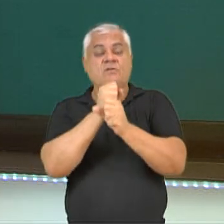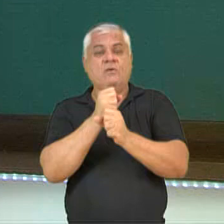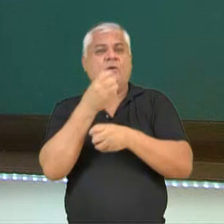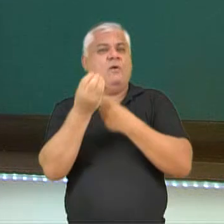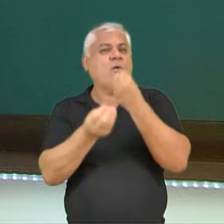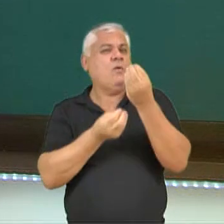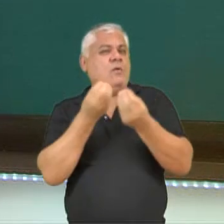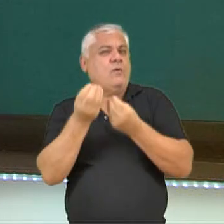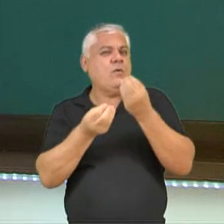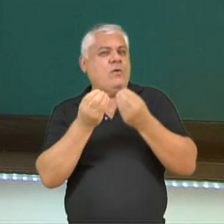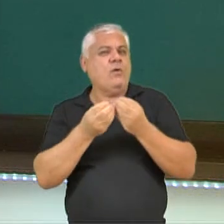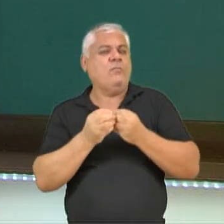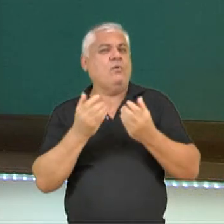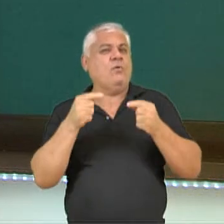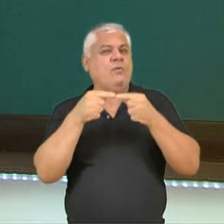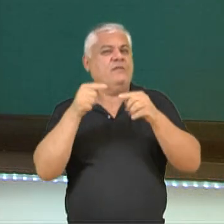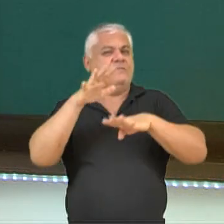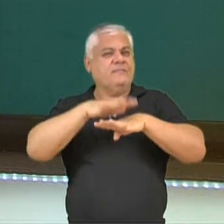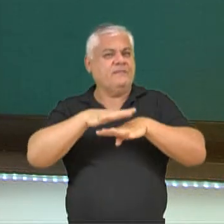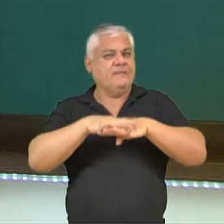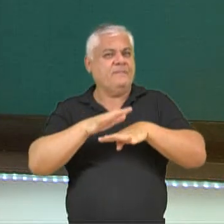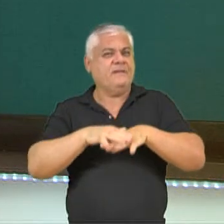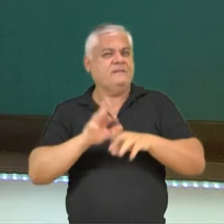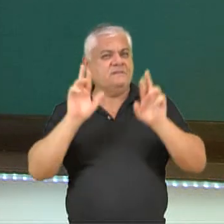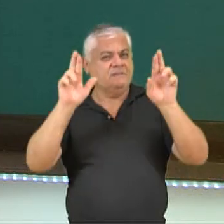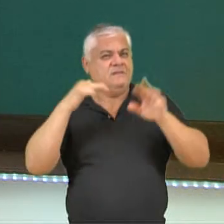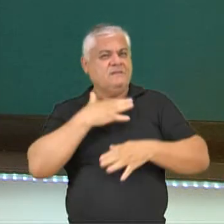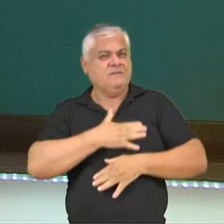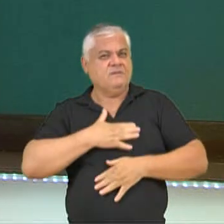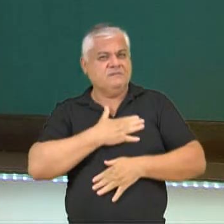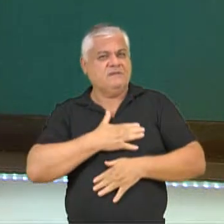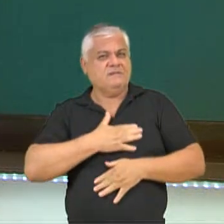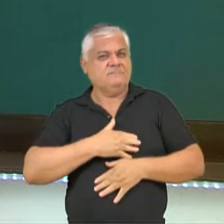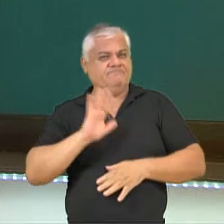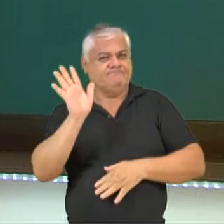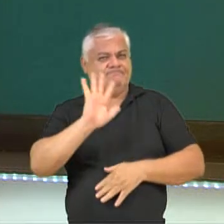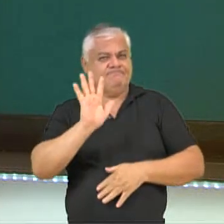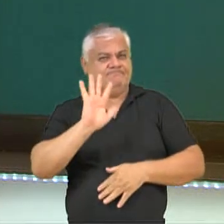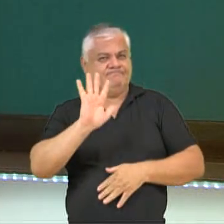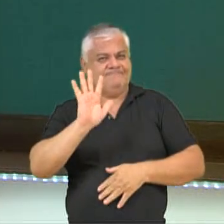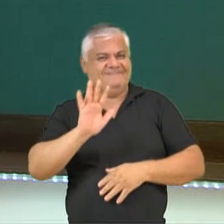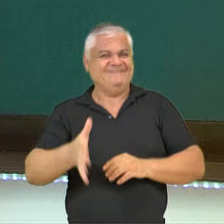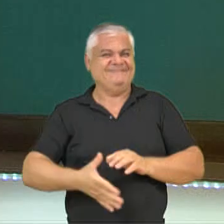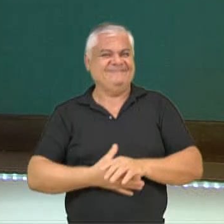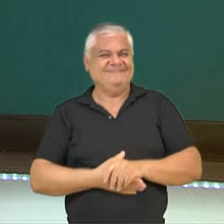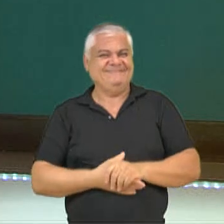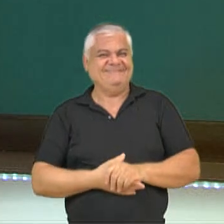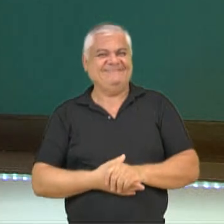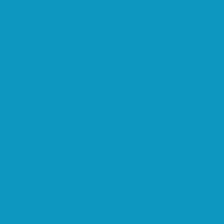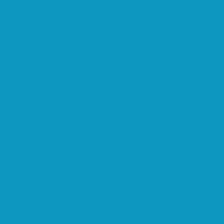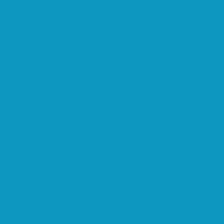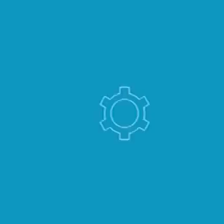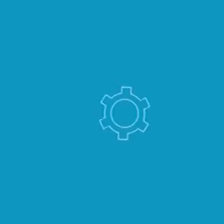gente vê isso geometricamente. Espero que vocês tenham gostado e a gente se vê na próxima aula. Até mais!